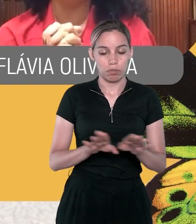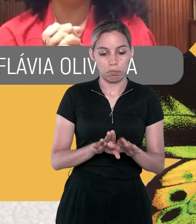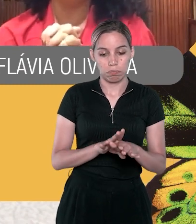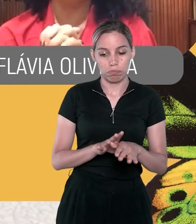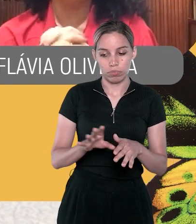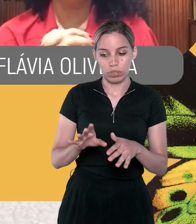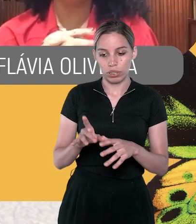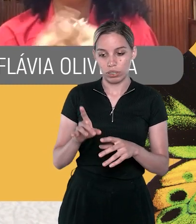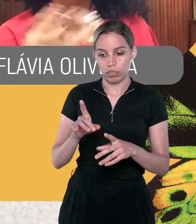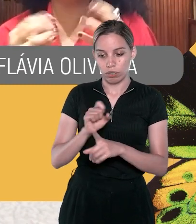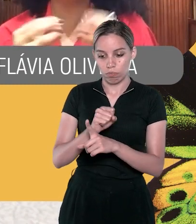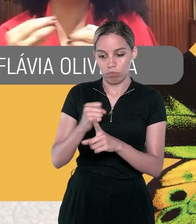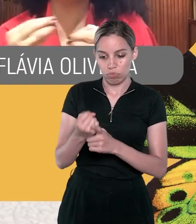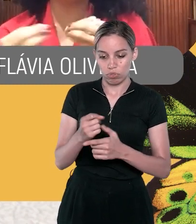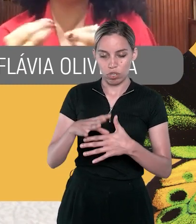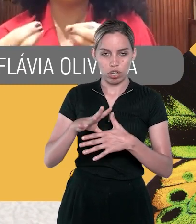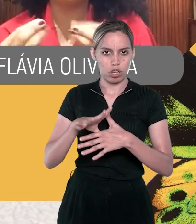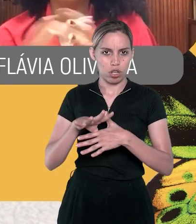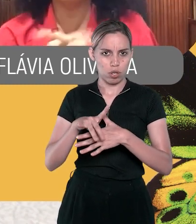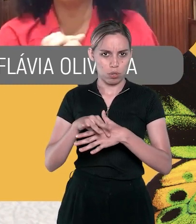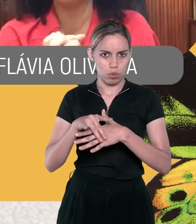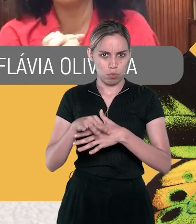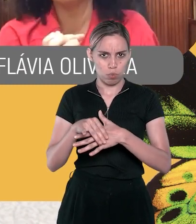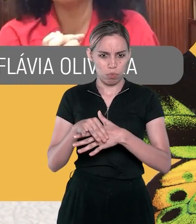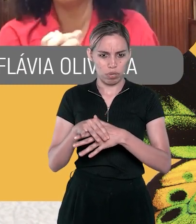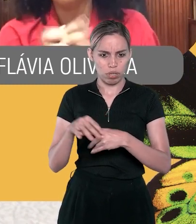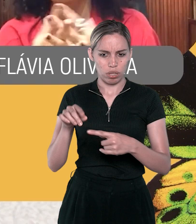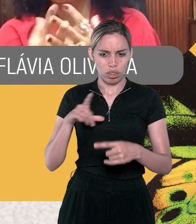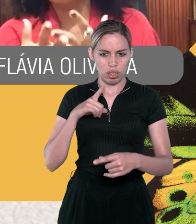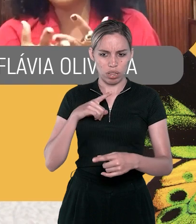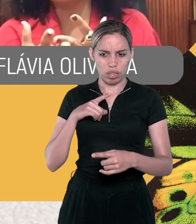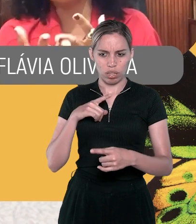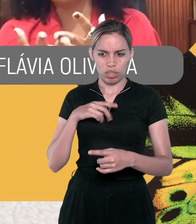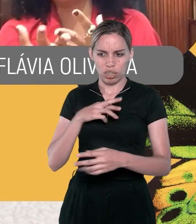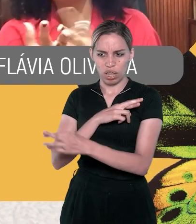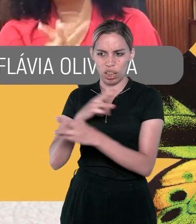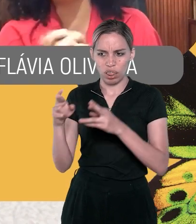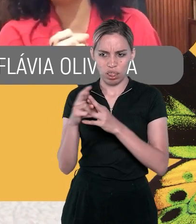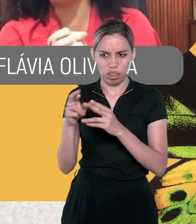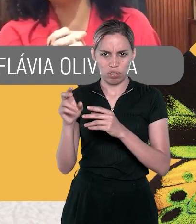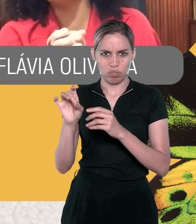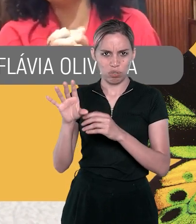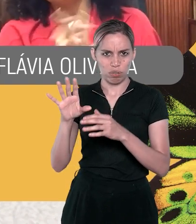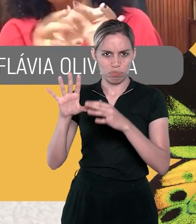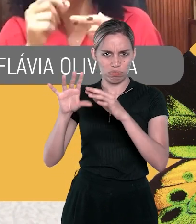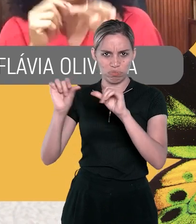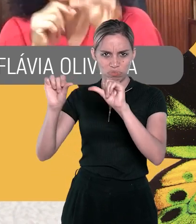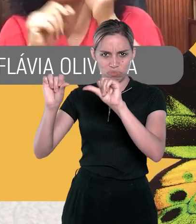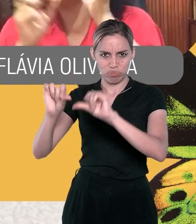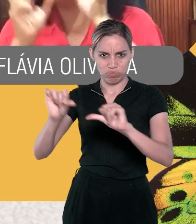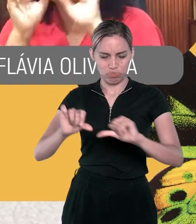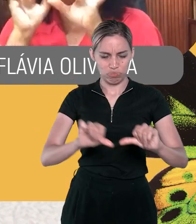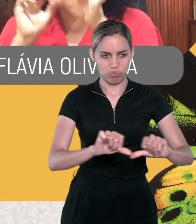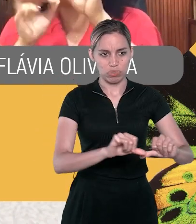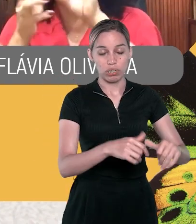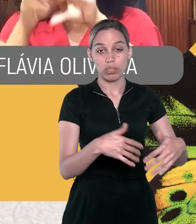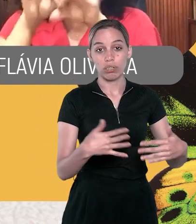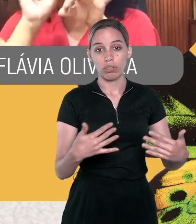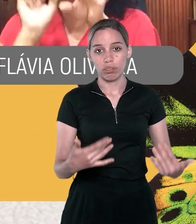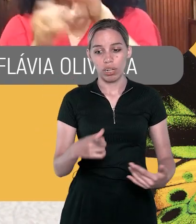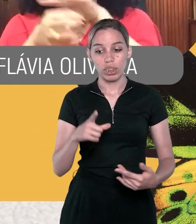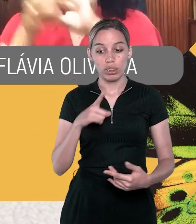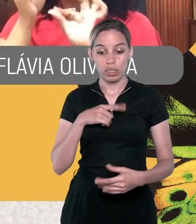sociedade, de modo geral, né? Contaminando as relações, tá tudo contemplado ali. Então tem um monte de coisa, um